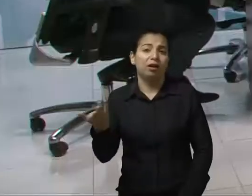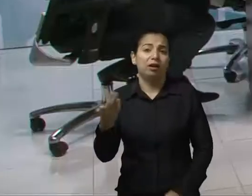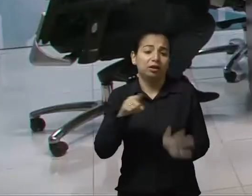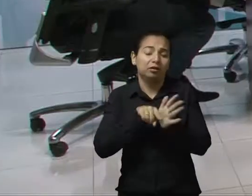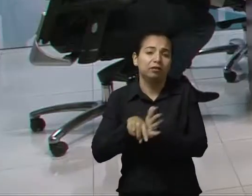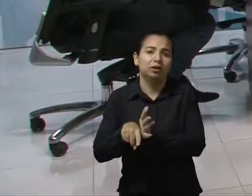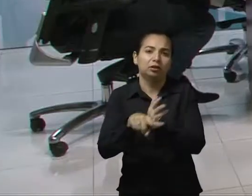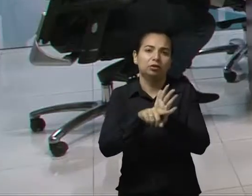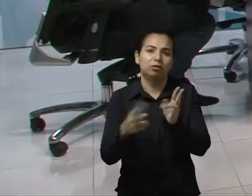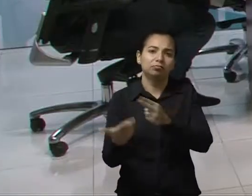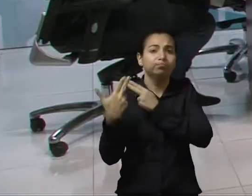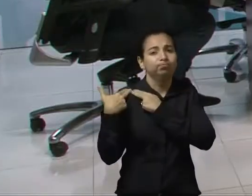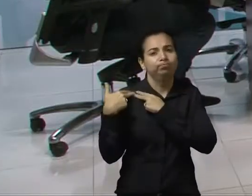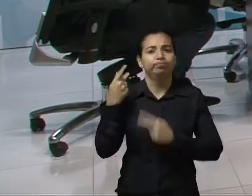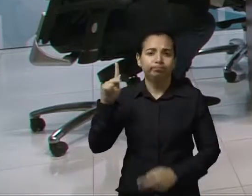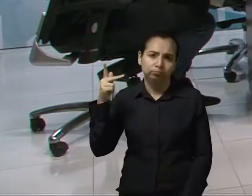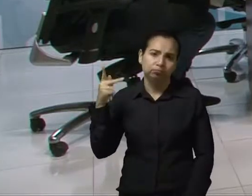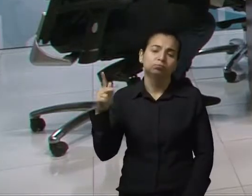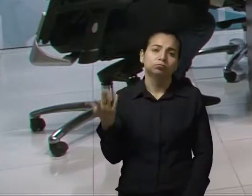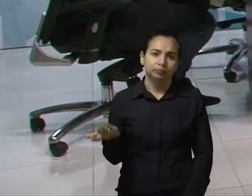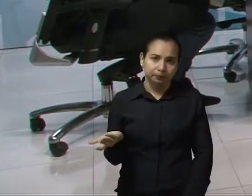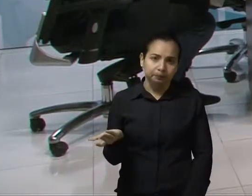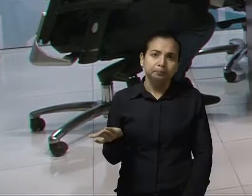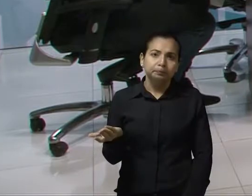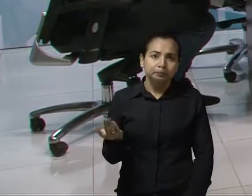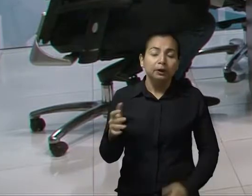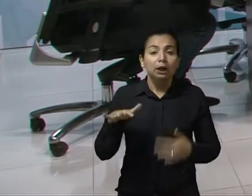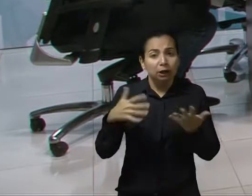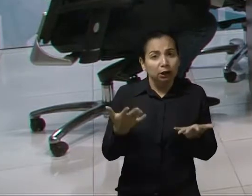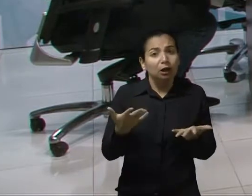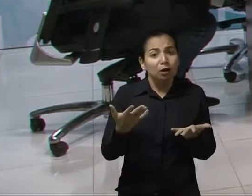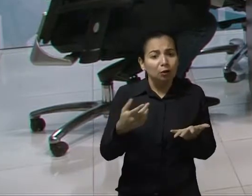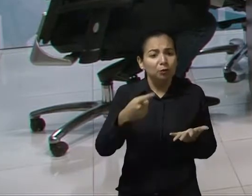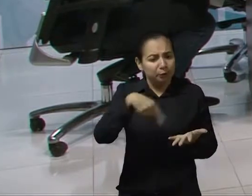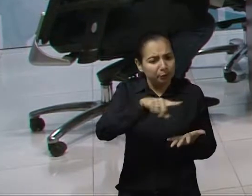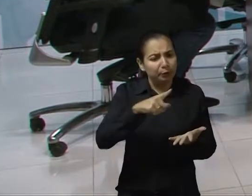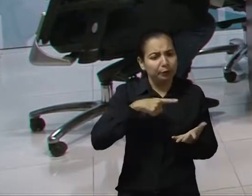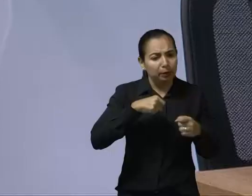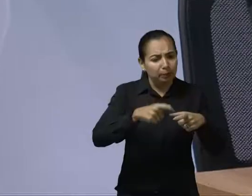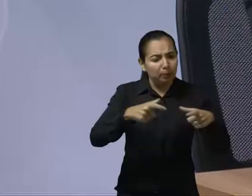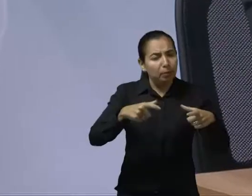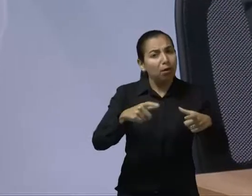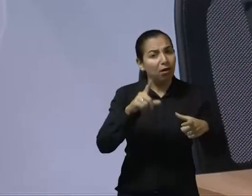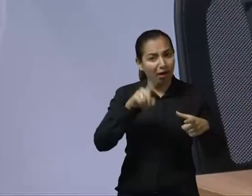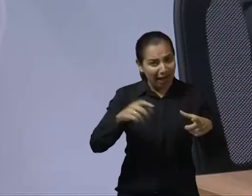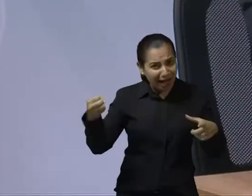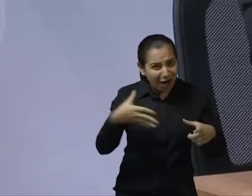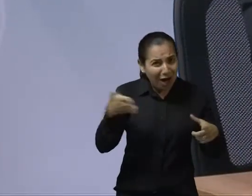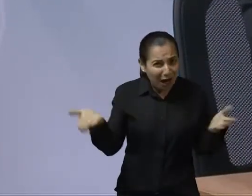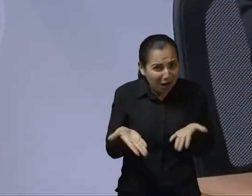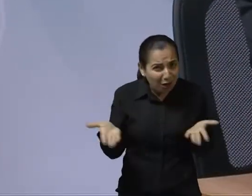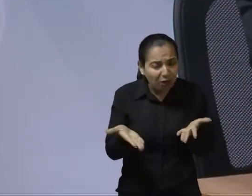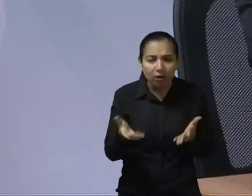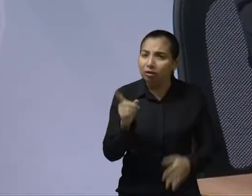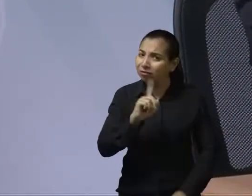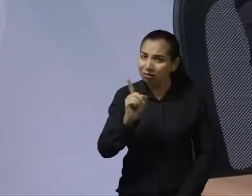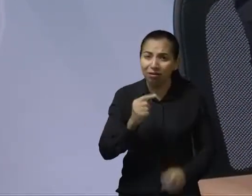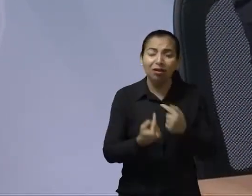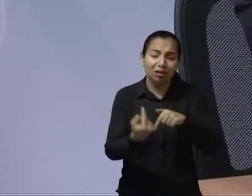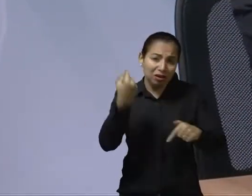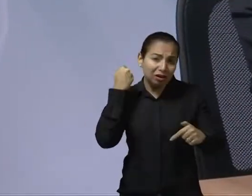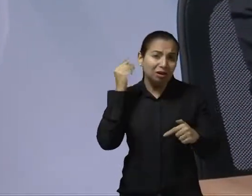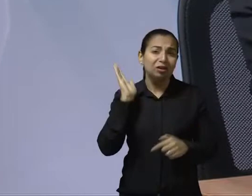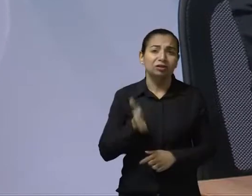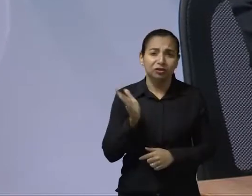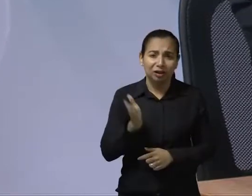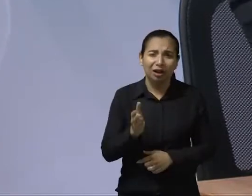inteligência. Isso era uma demanda já antiga. O que depois das chacinas no